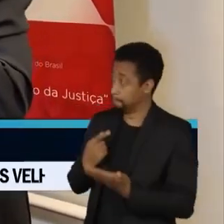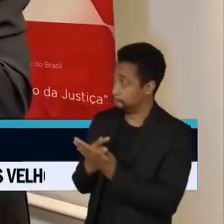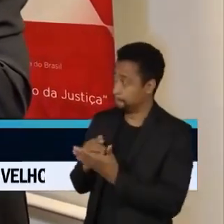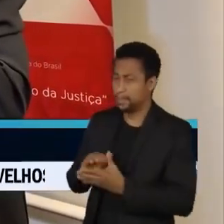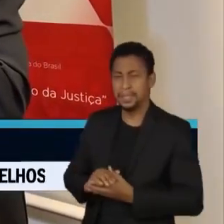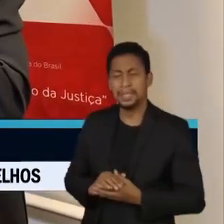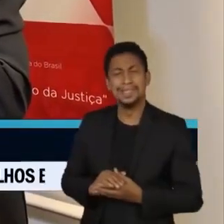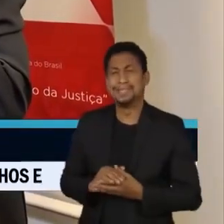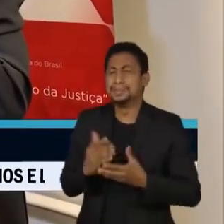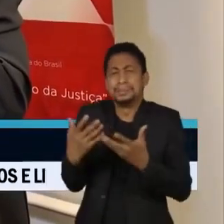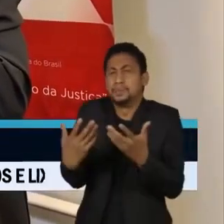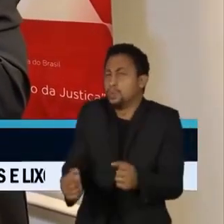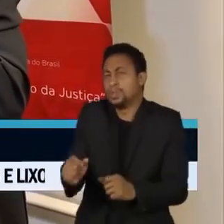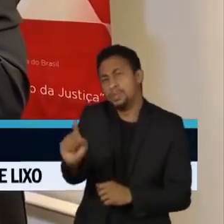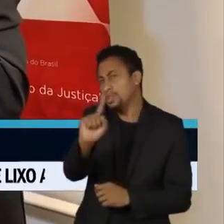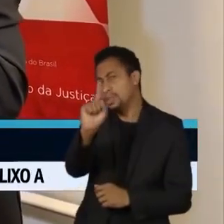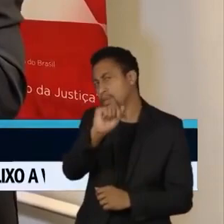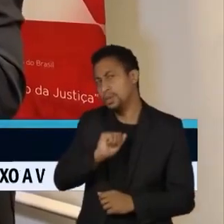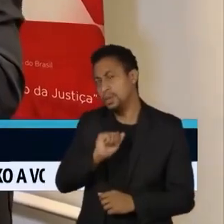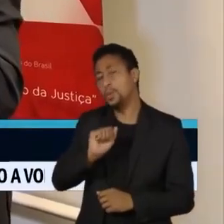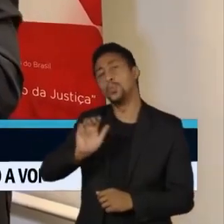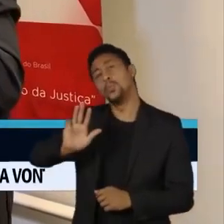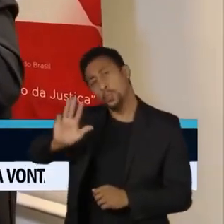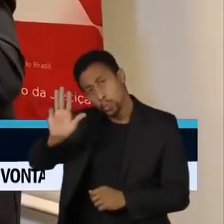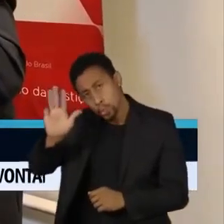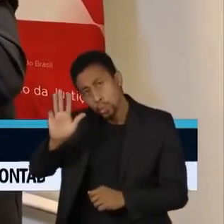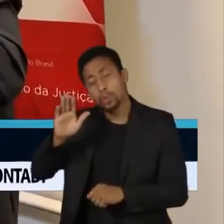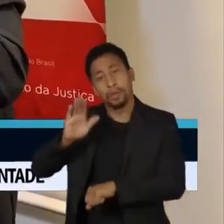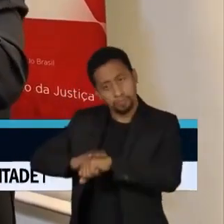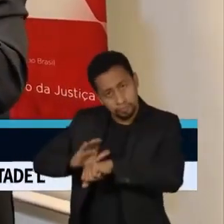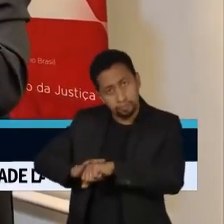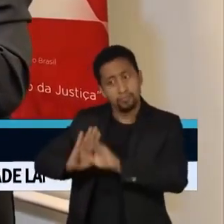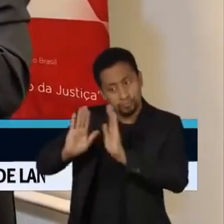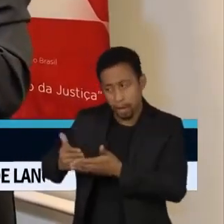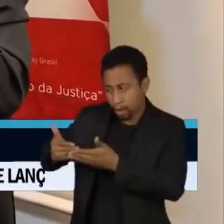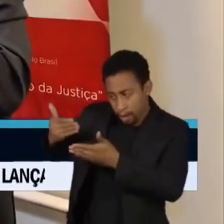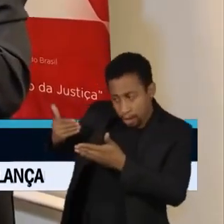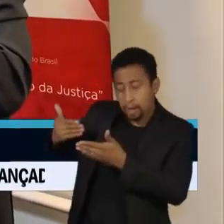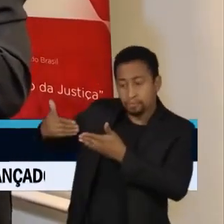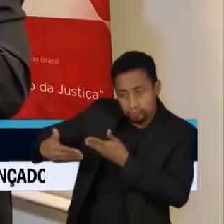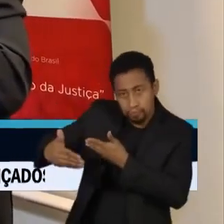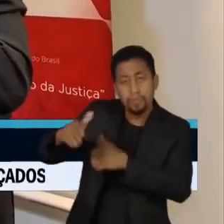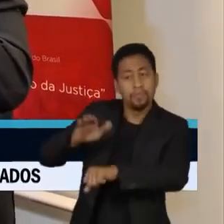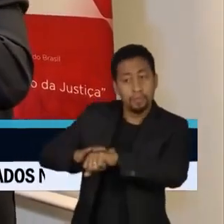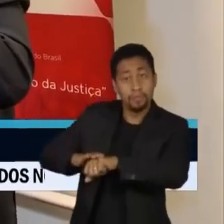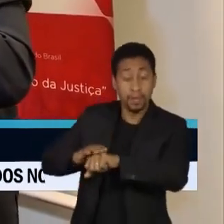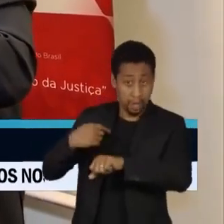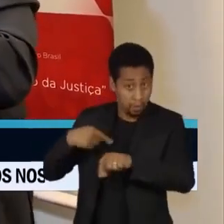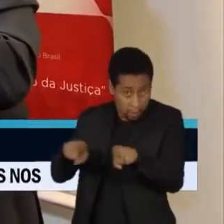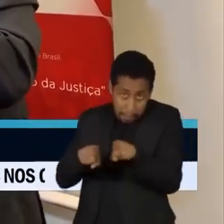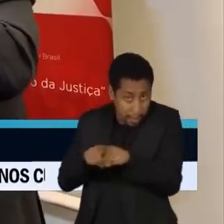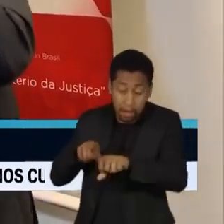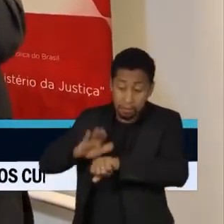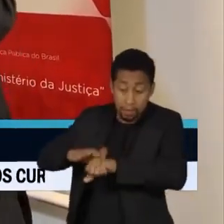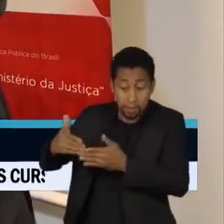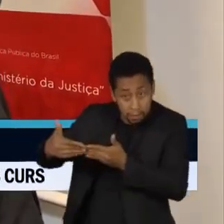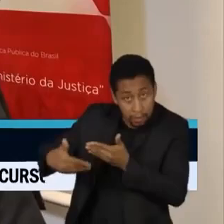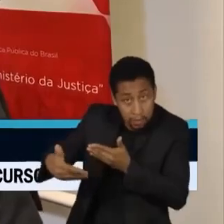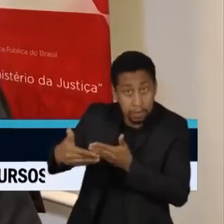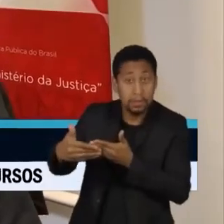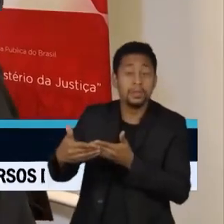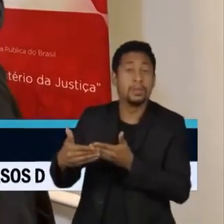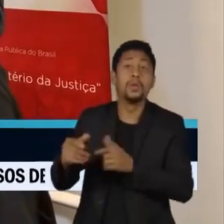Porque o que o presidente Lula fez, faz e fará, o que eu faço e farei, é a